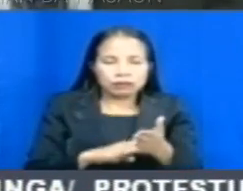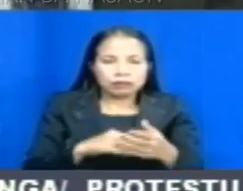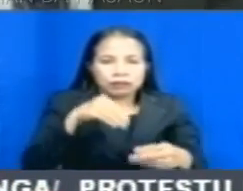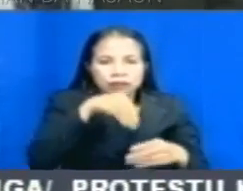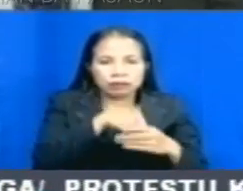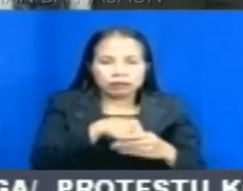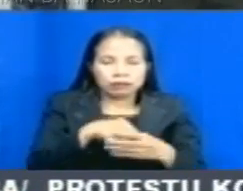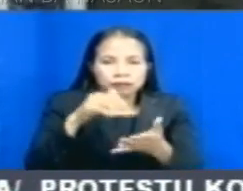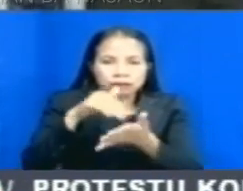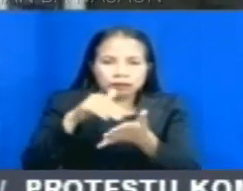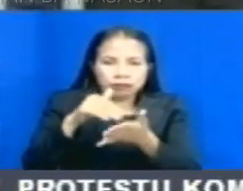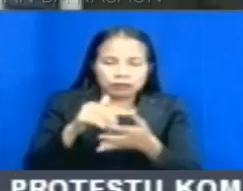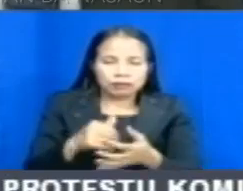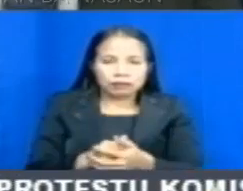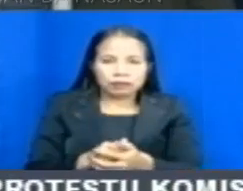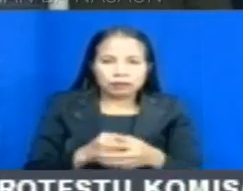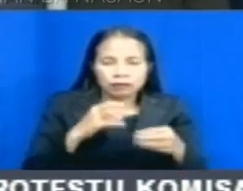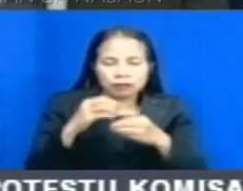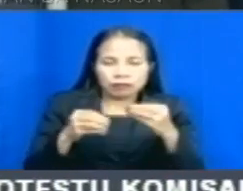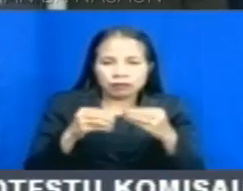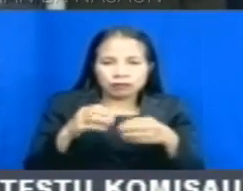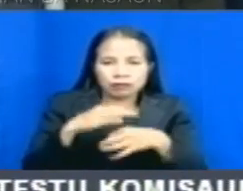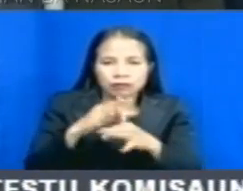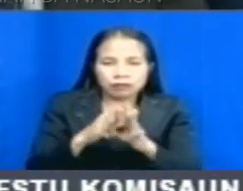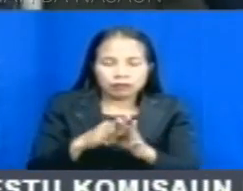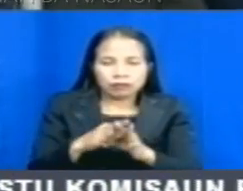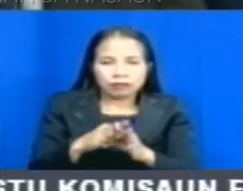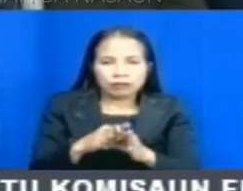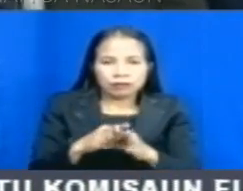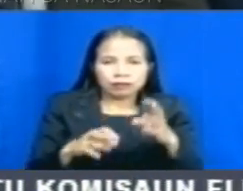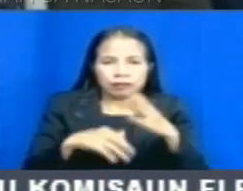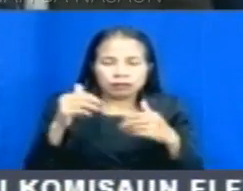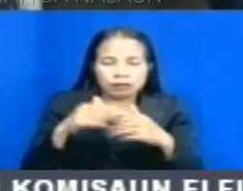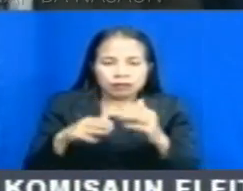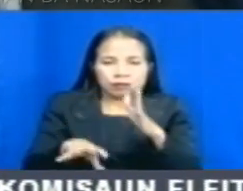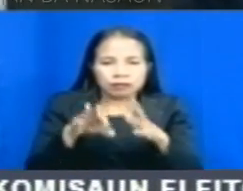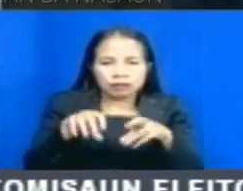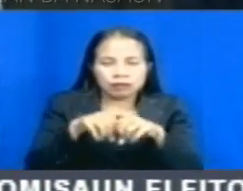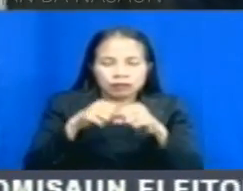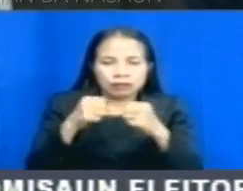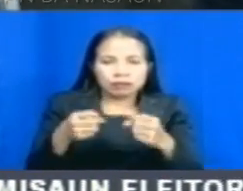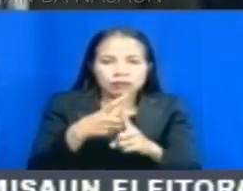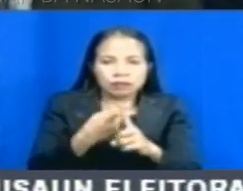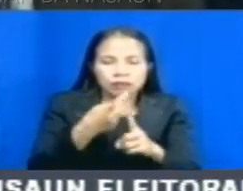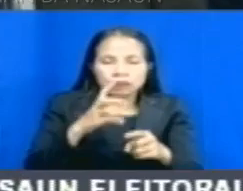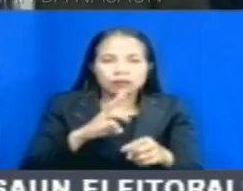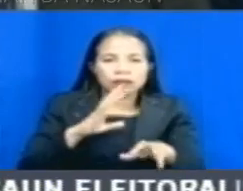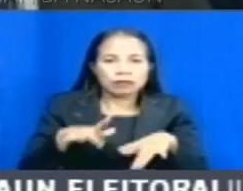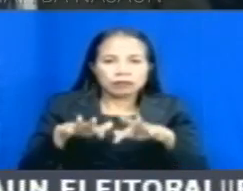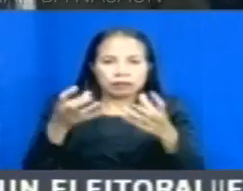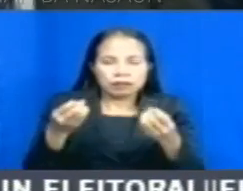niam. Quando ba a reabilitação ba infraestrutura nebe Hetang Estragos, liu si inundação ne, ia total